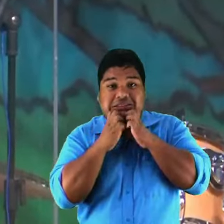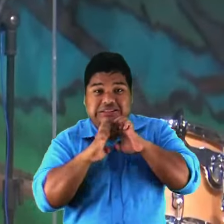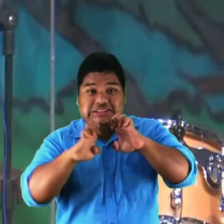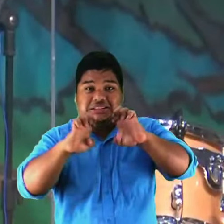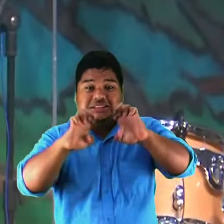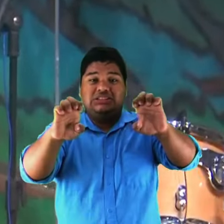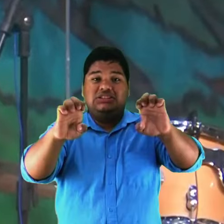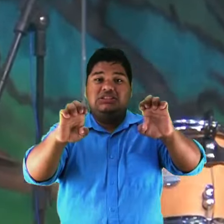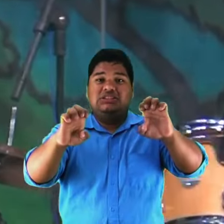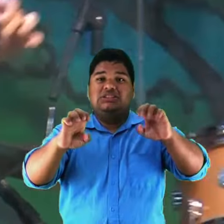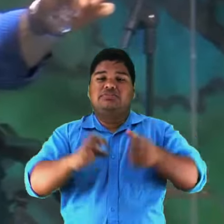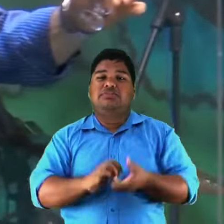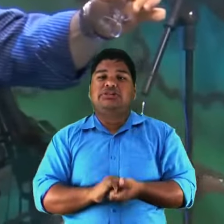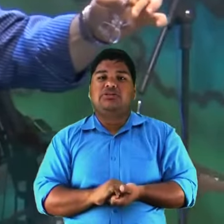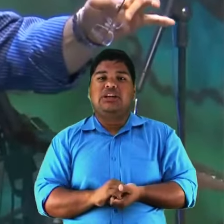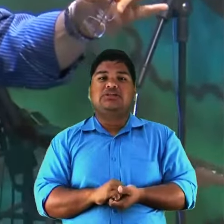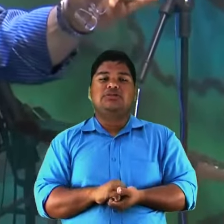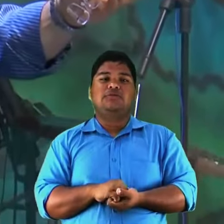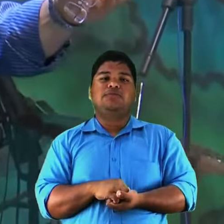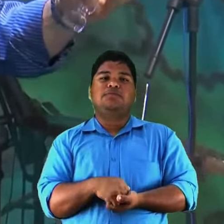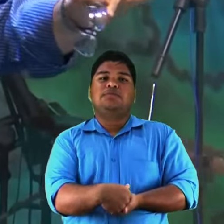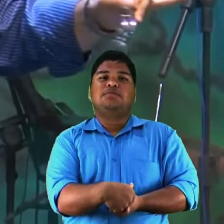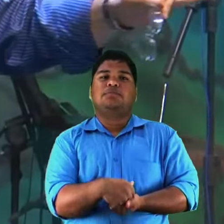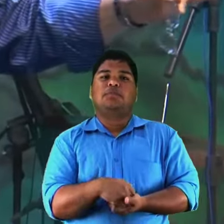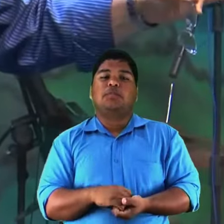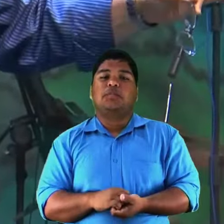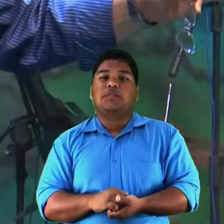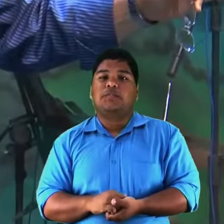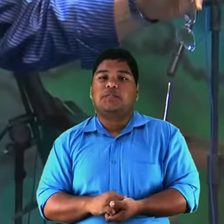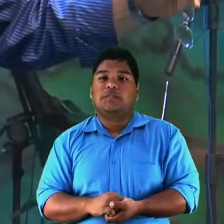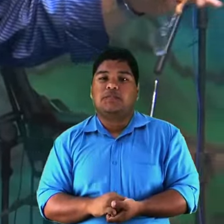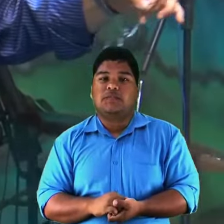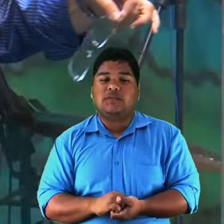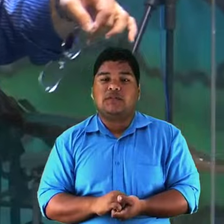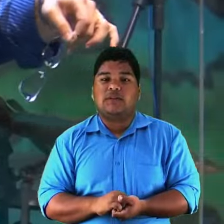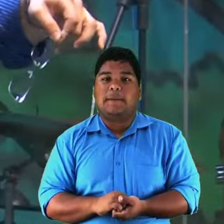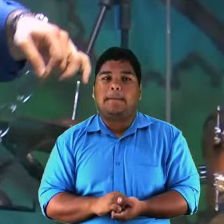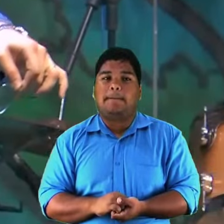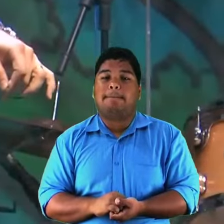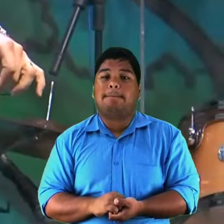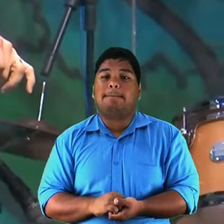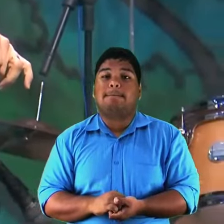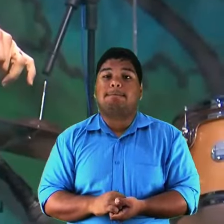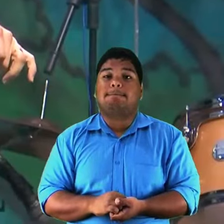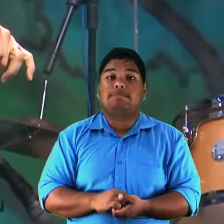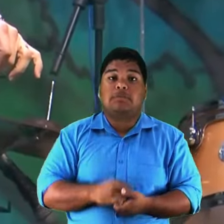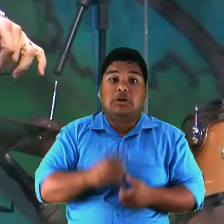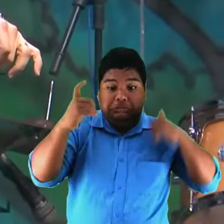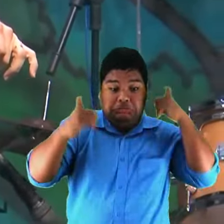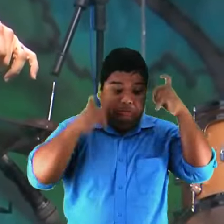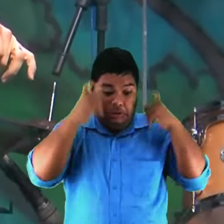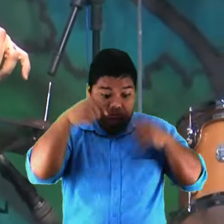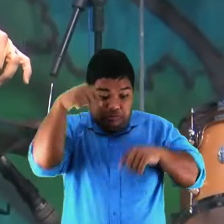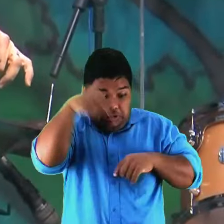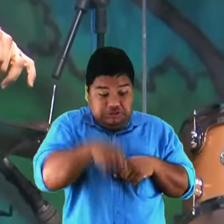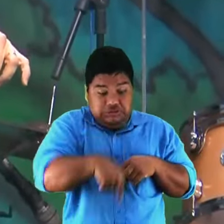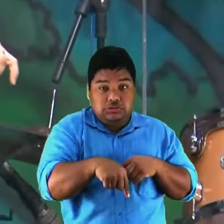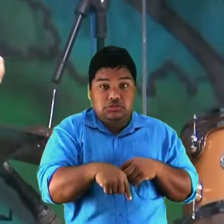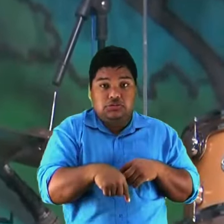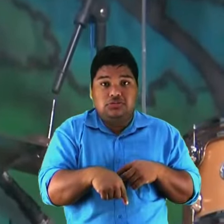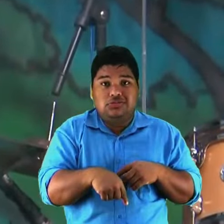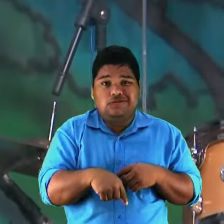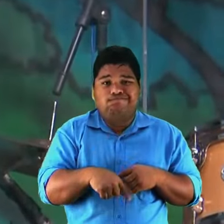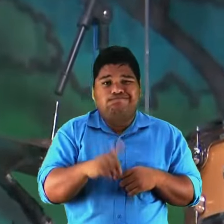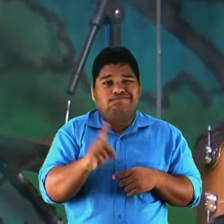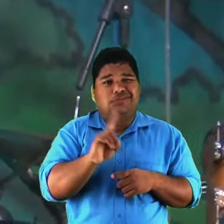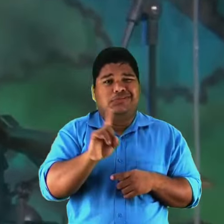de Cristo, porque o nosso foco está só aqui, no aqui e agora, não está naquilo